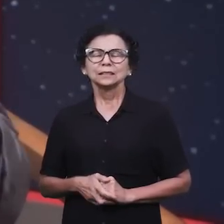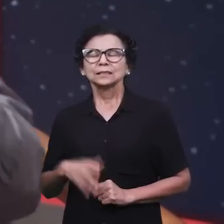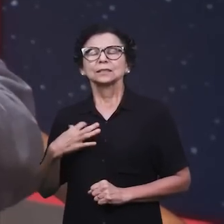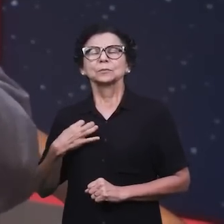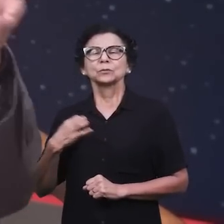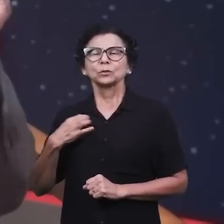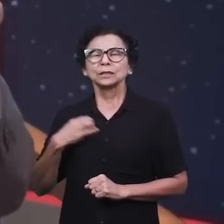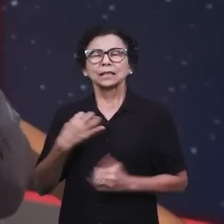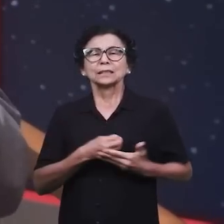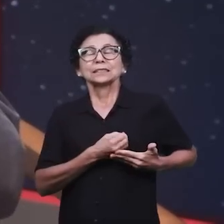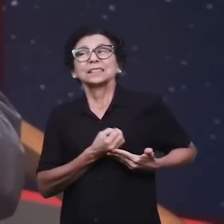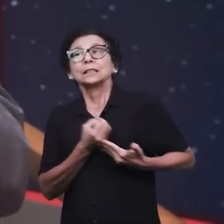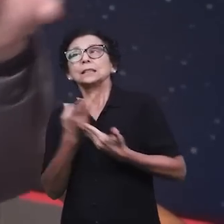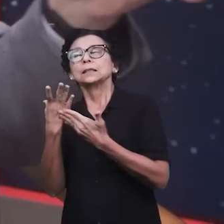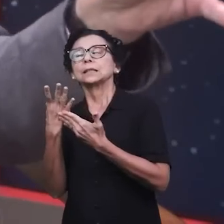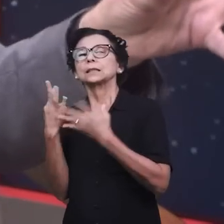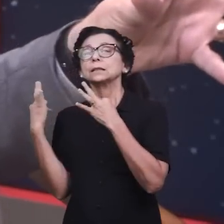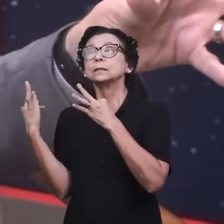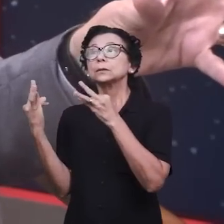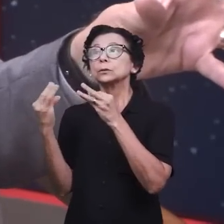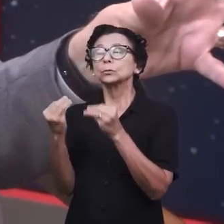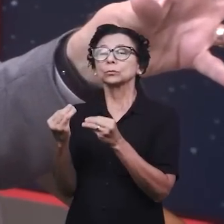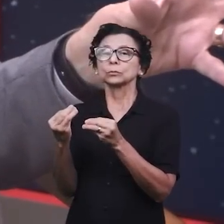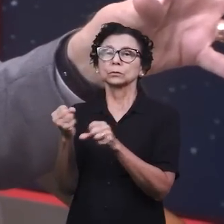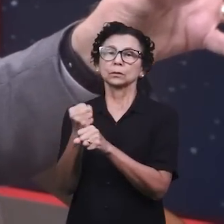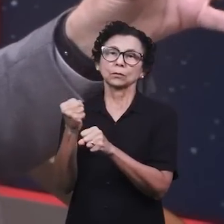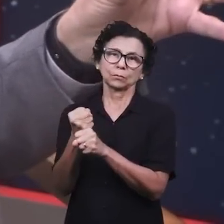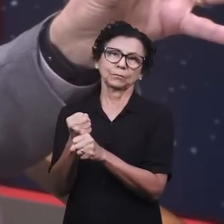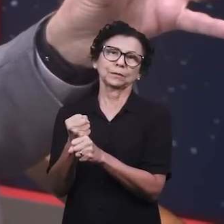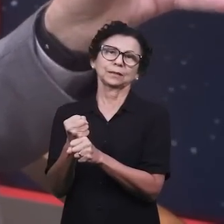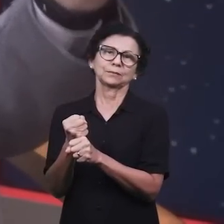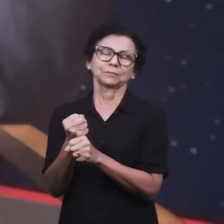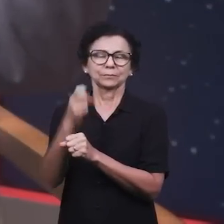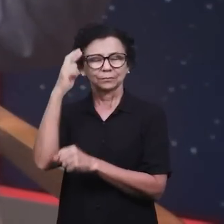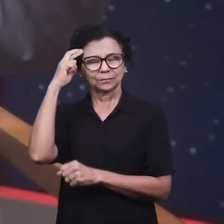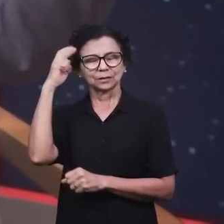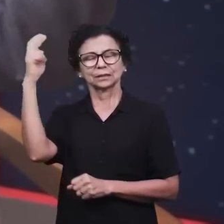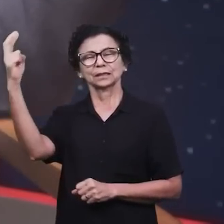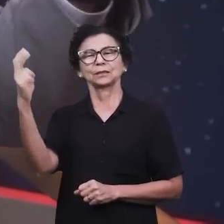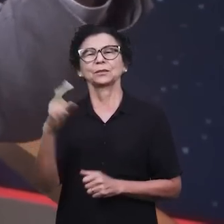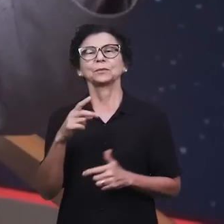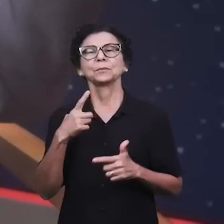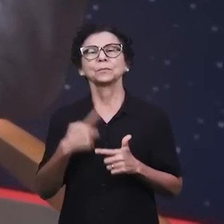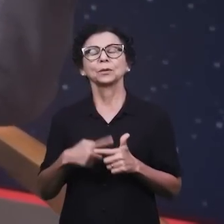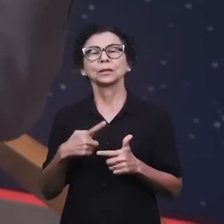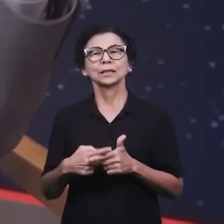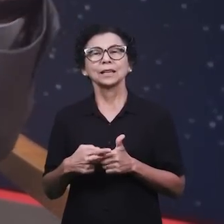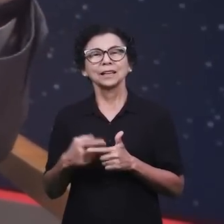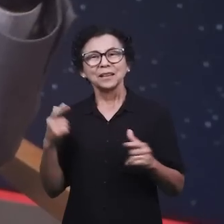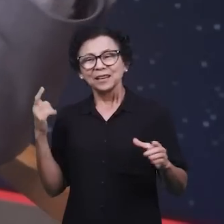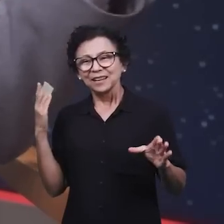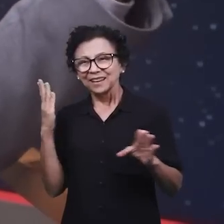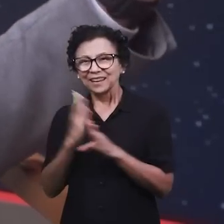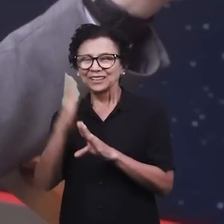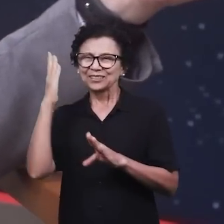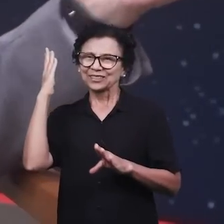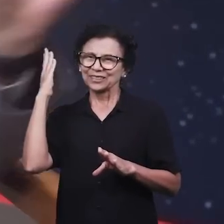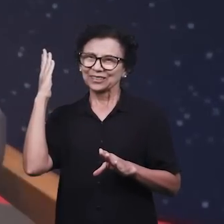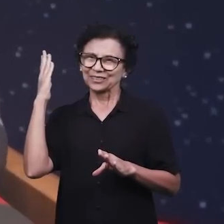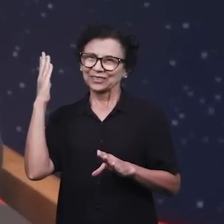supremo de uma experiência com o Espírito Santo, com a revelação. Ela se esforça e ela vive